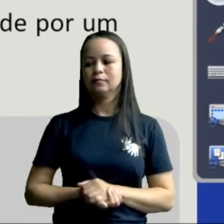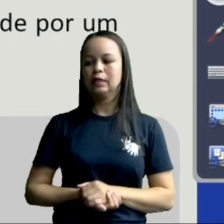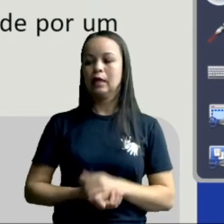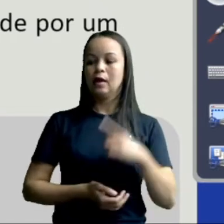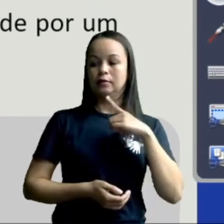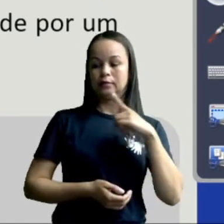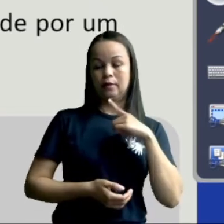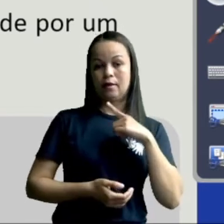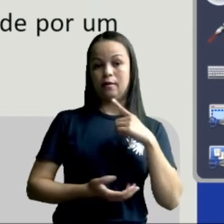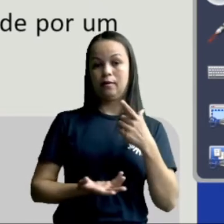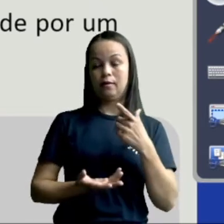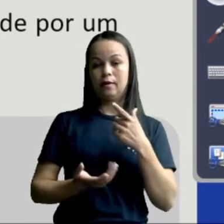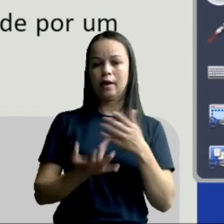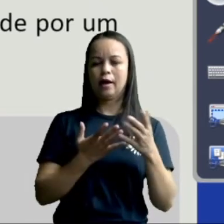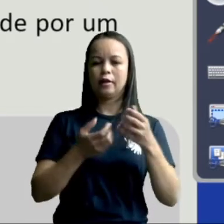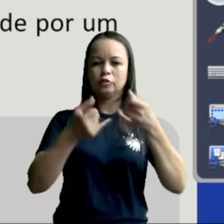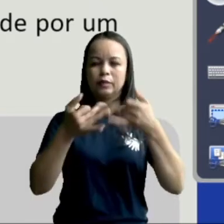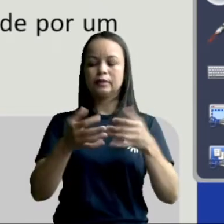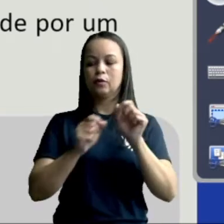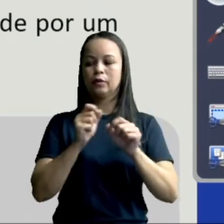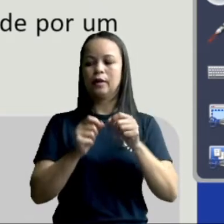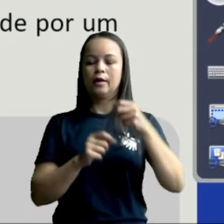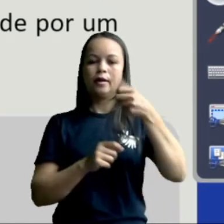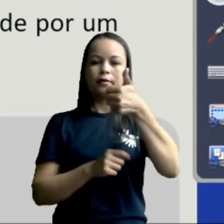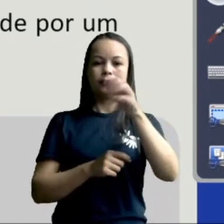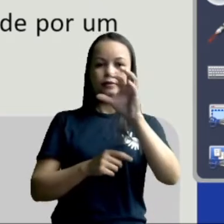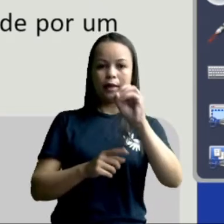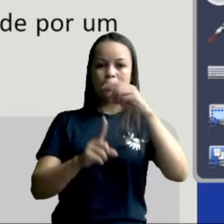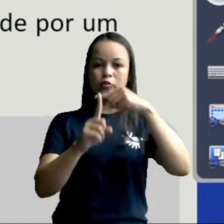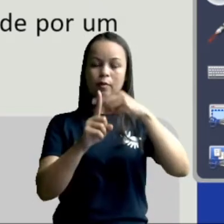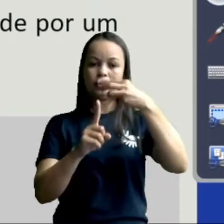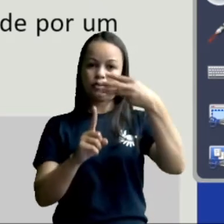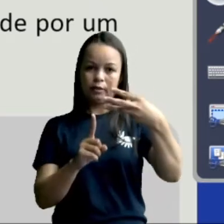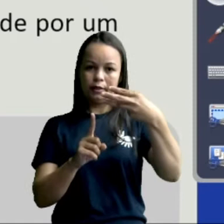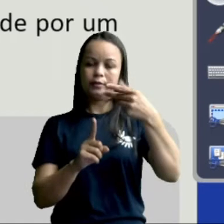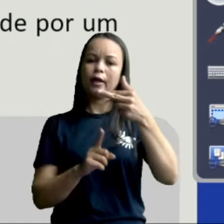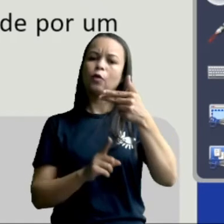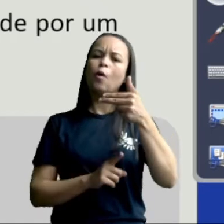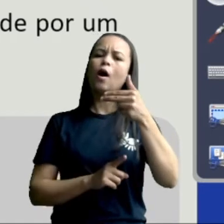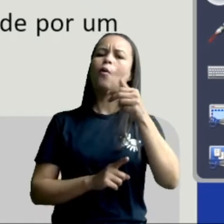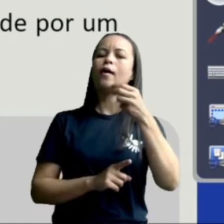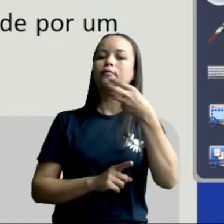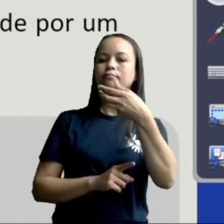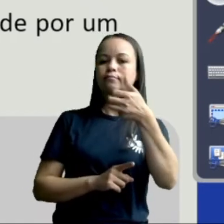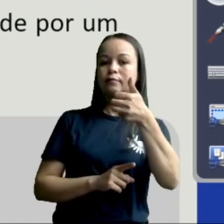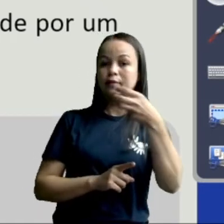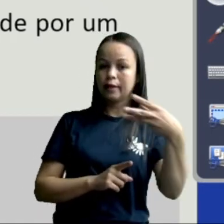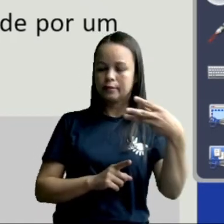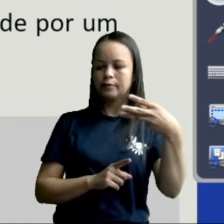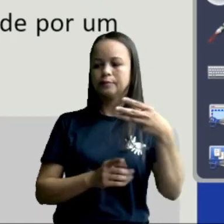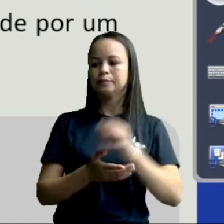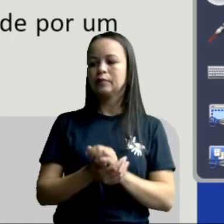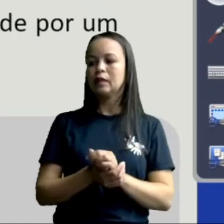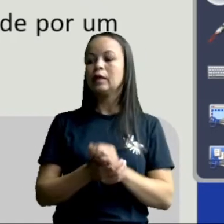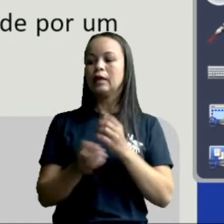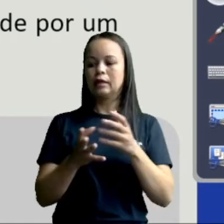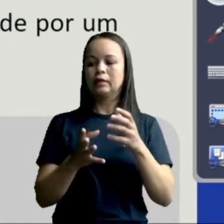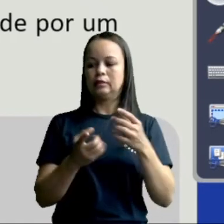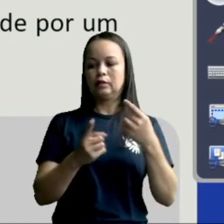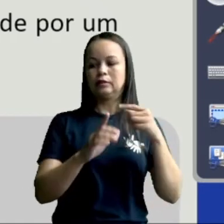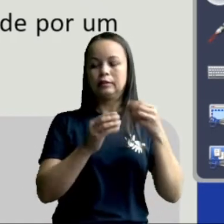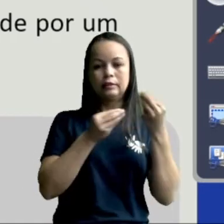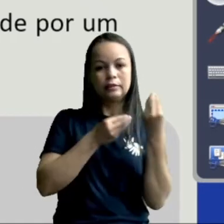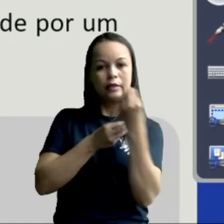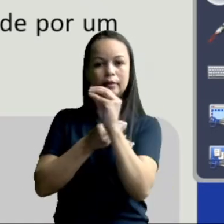gente tinha a expressão 10 mais 3, que representa o número 13. Aqui o 13 diretamente e aqui como uma